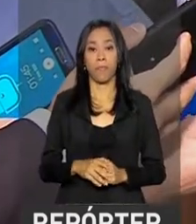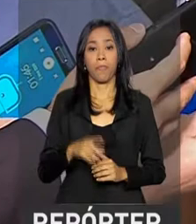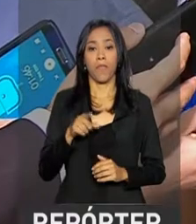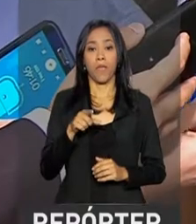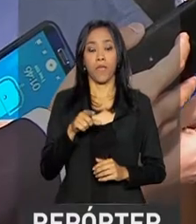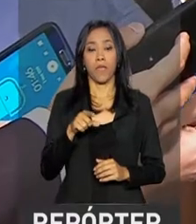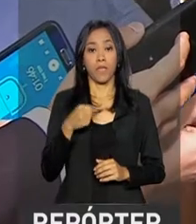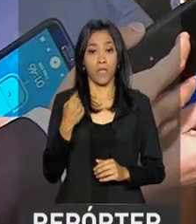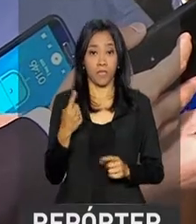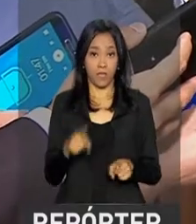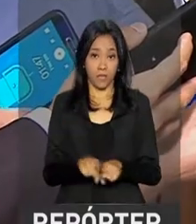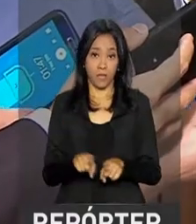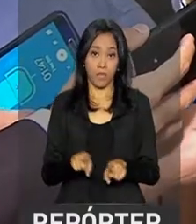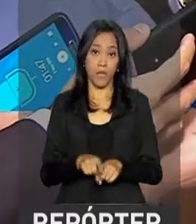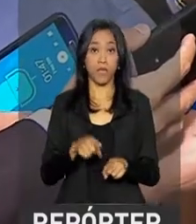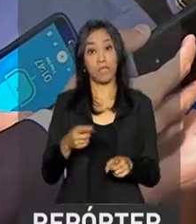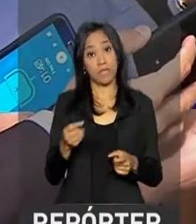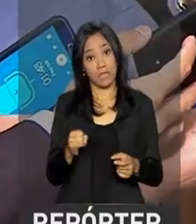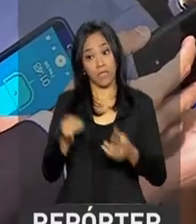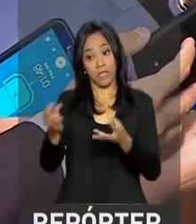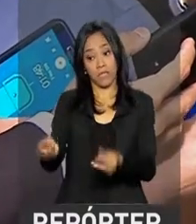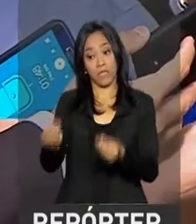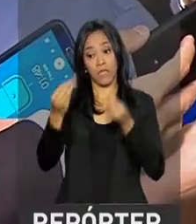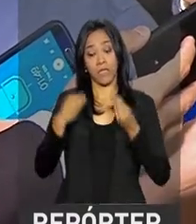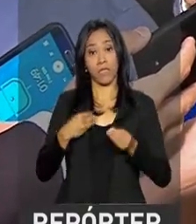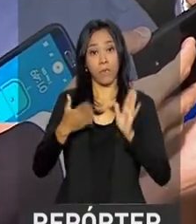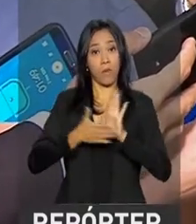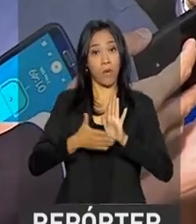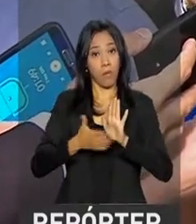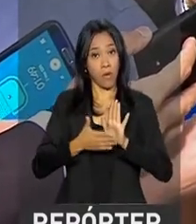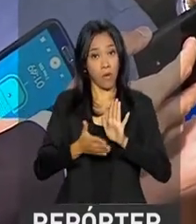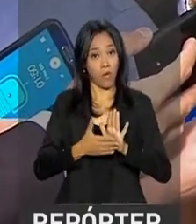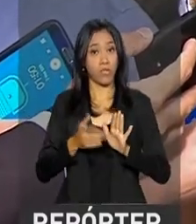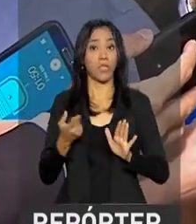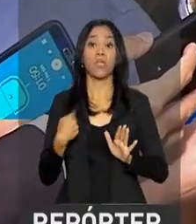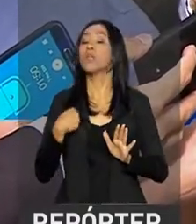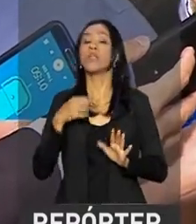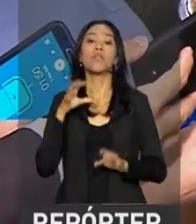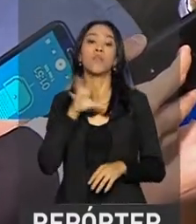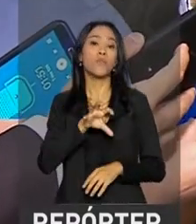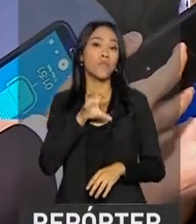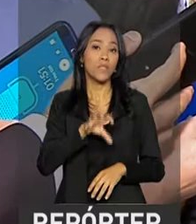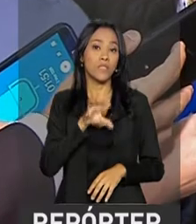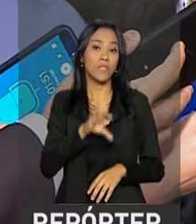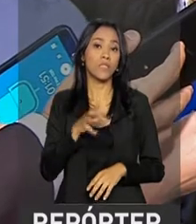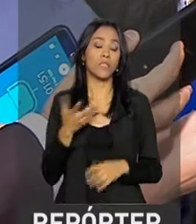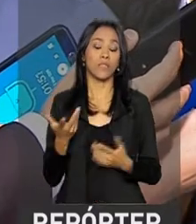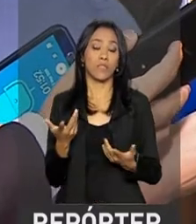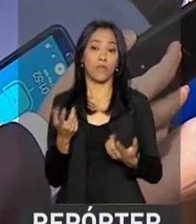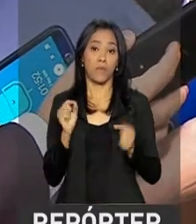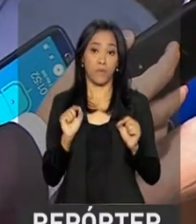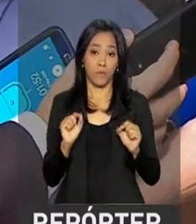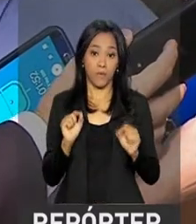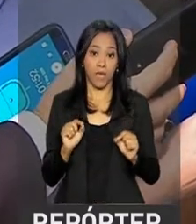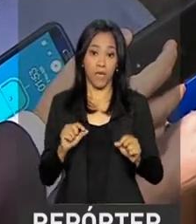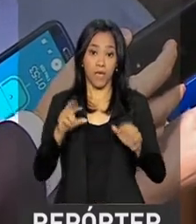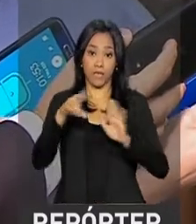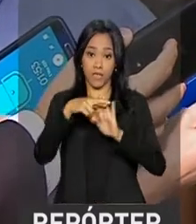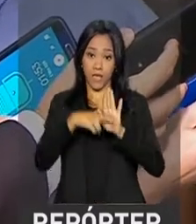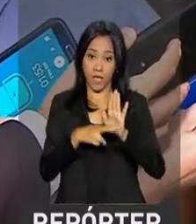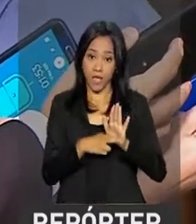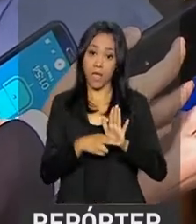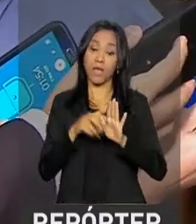sendo trazida alguma proposta que não interfira nesse princípio, ou seja, regime